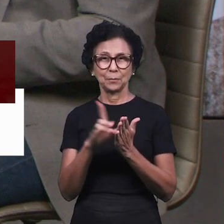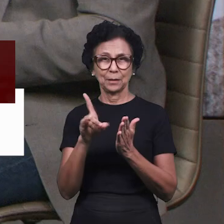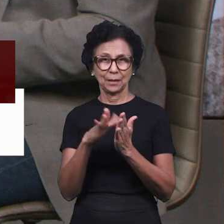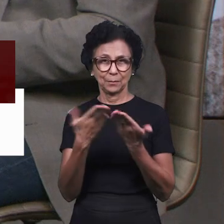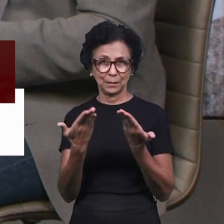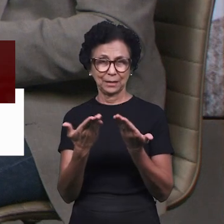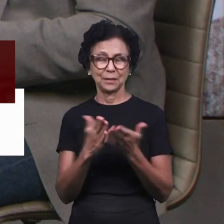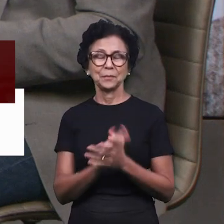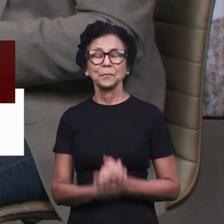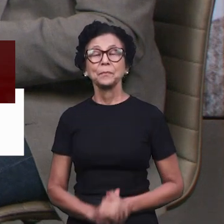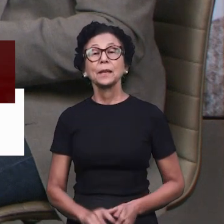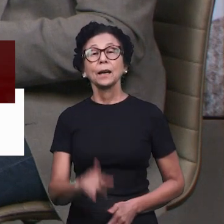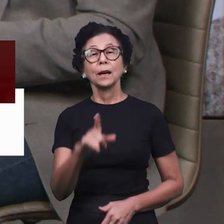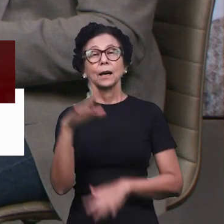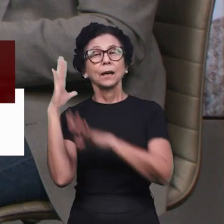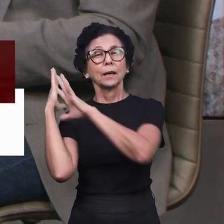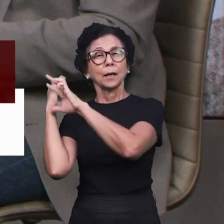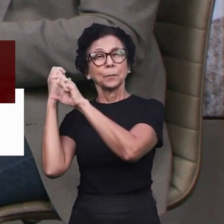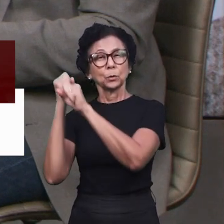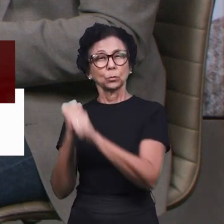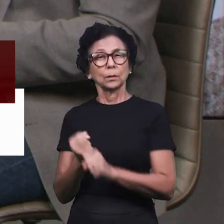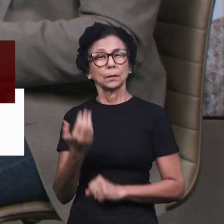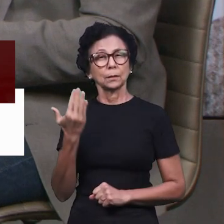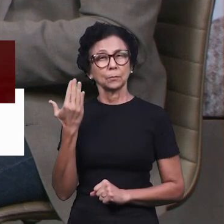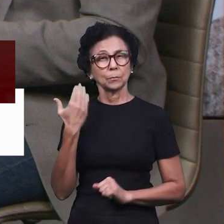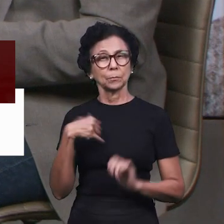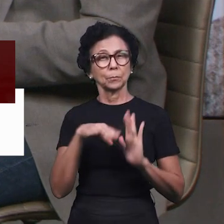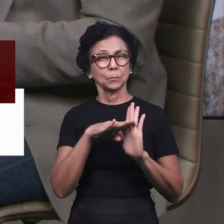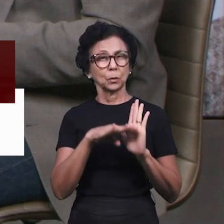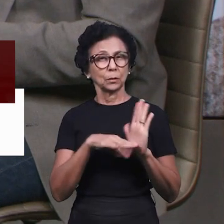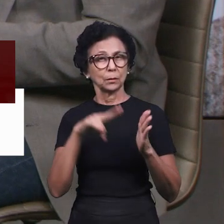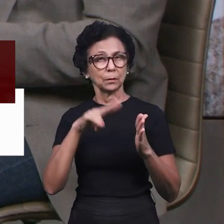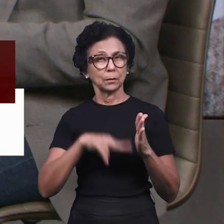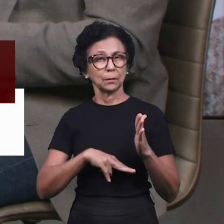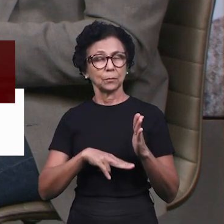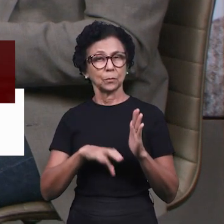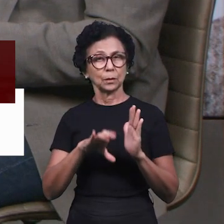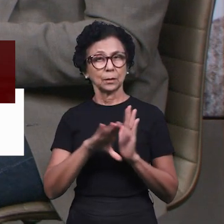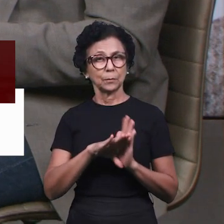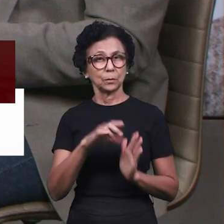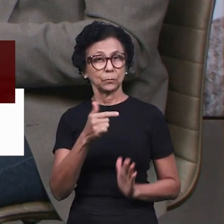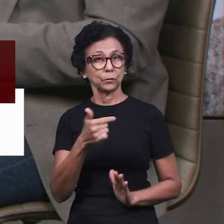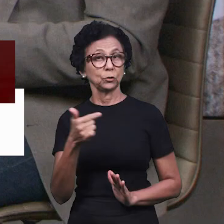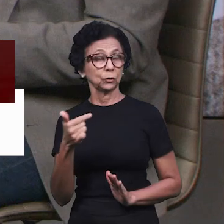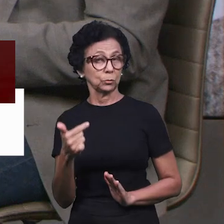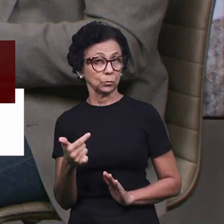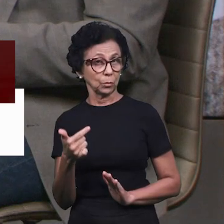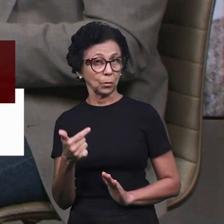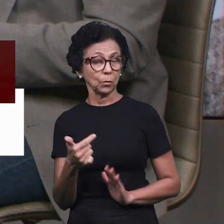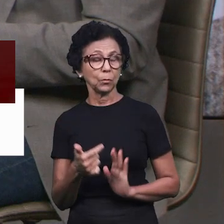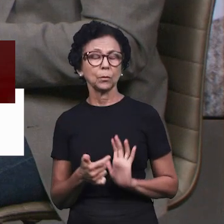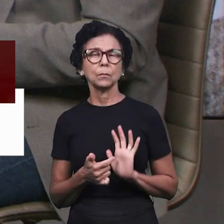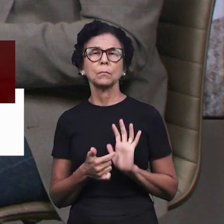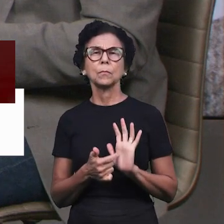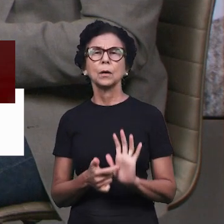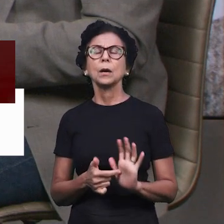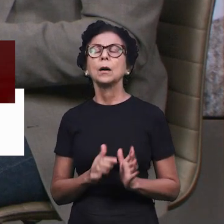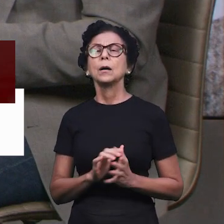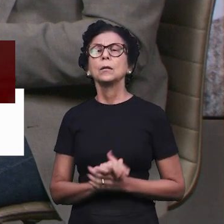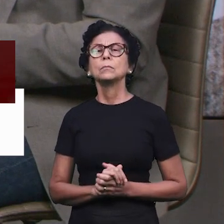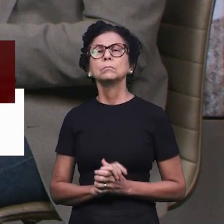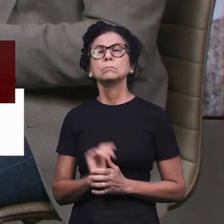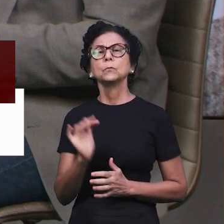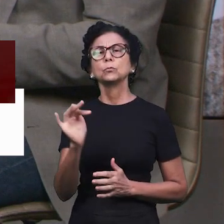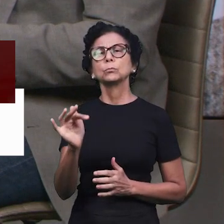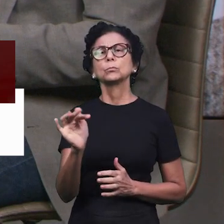Nós lembramos que no episódio anterior, quando lemos o capítulo 22, havia aqui uma prefiguração,